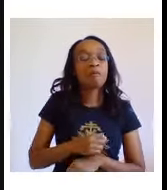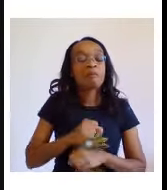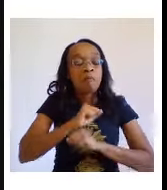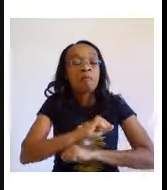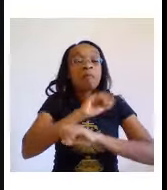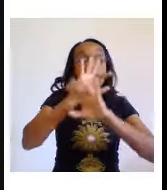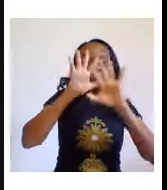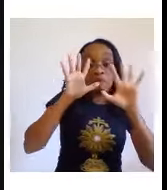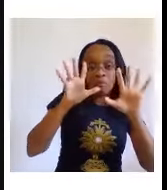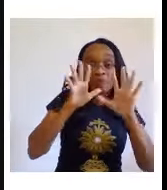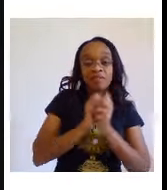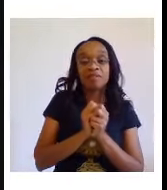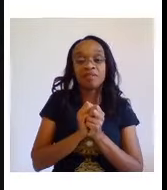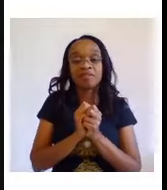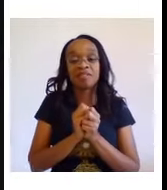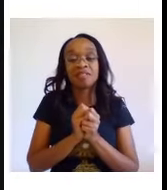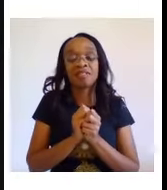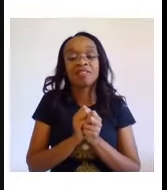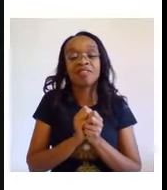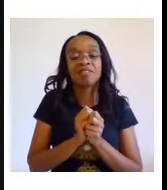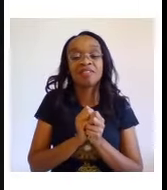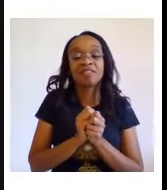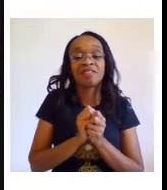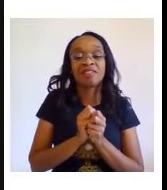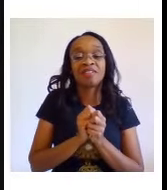Estarrecedor, né? Ouvir isso assim,